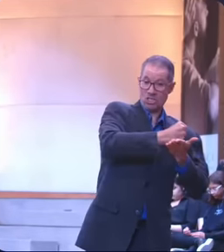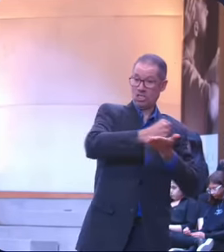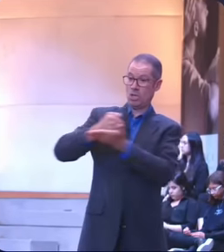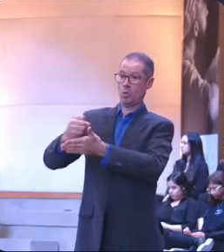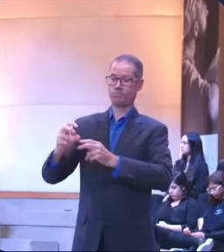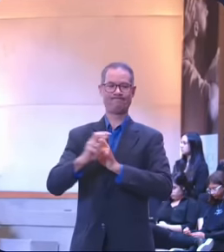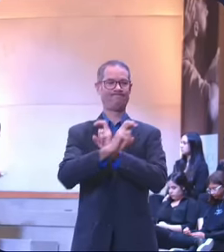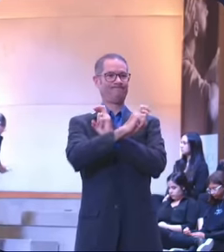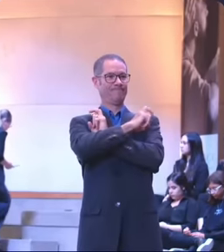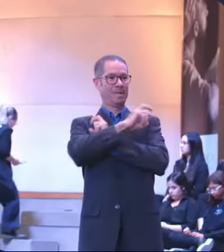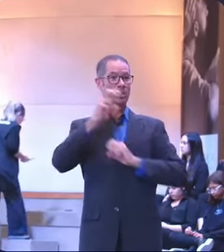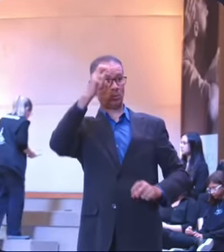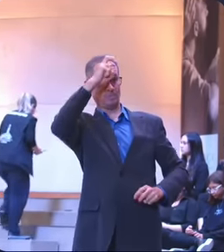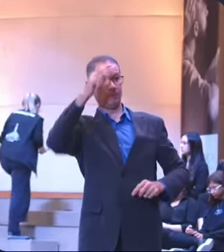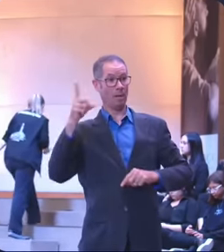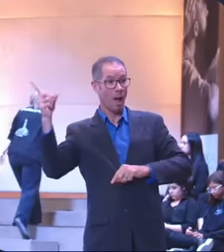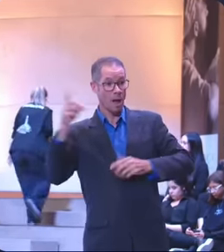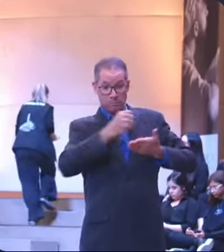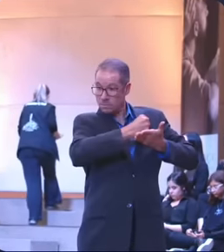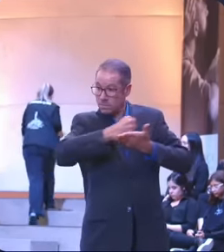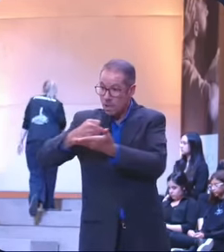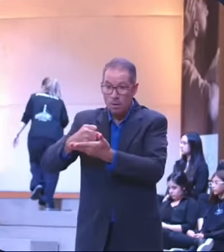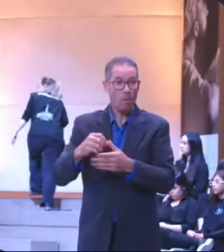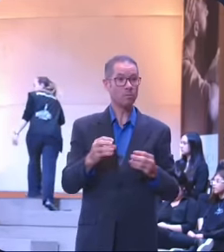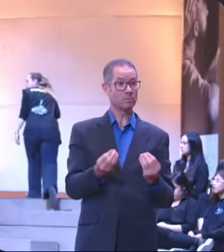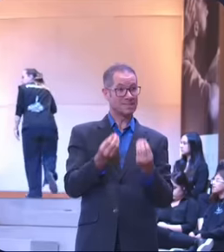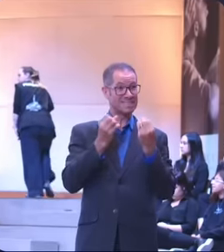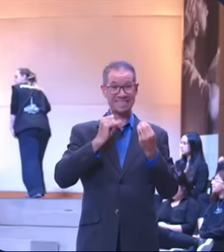Egito. Como se